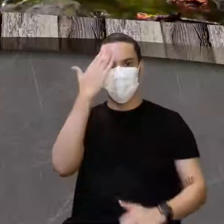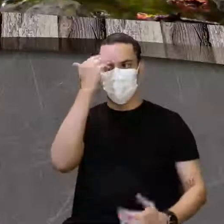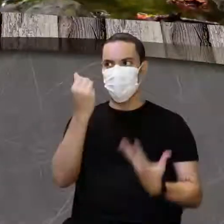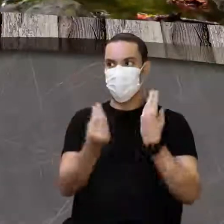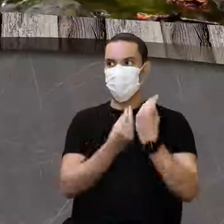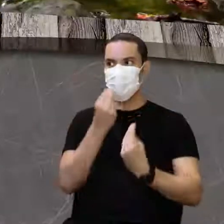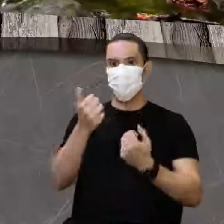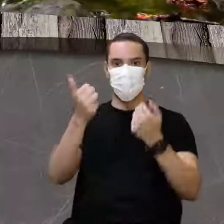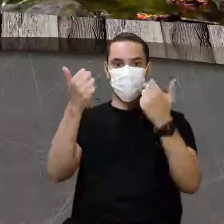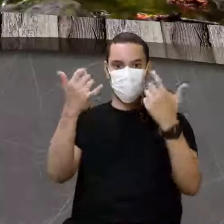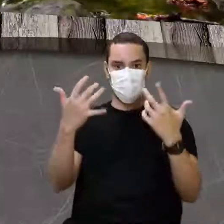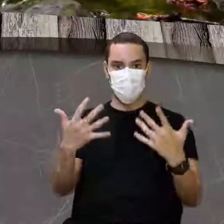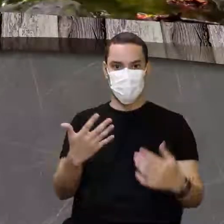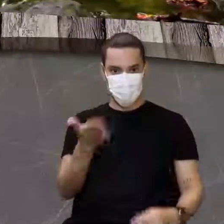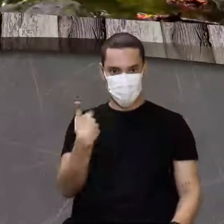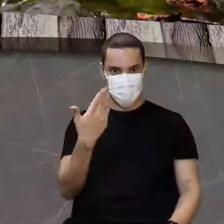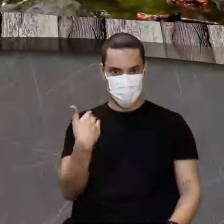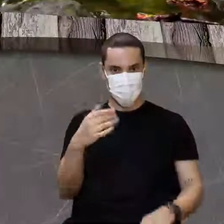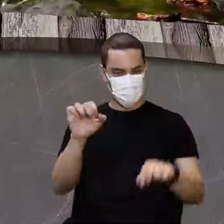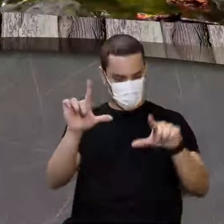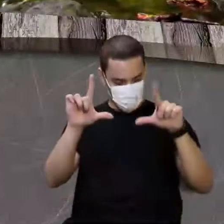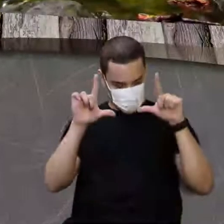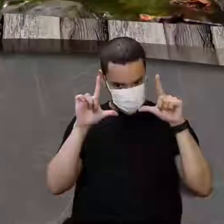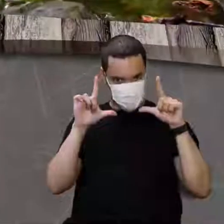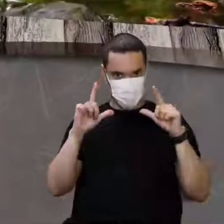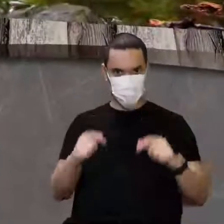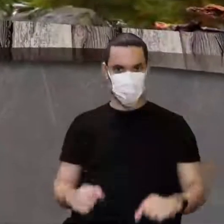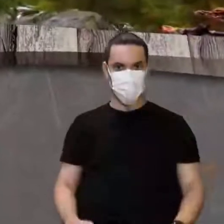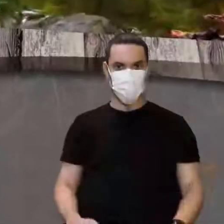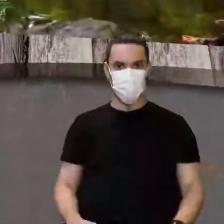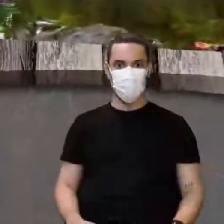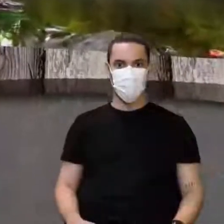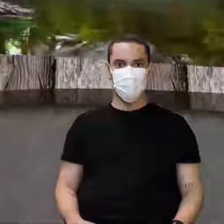gente chama esse processo? Vem, vem, vem, vem, vem. Chega.